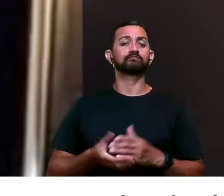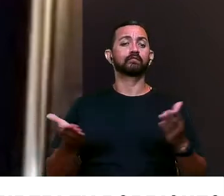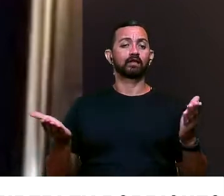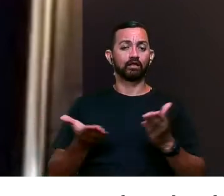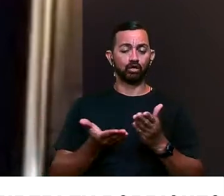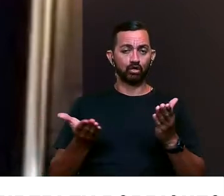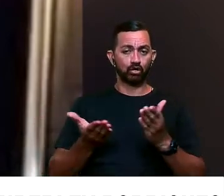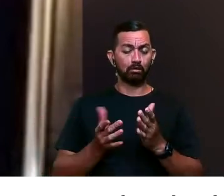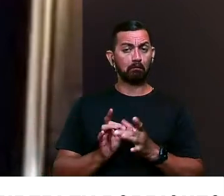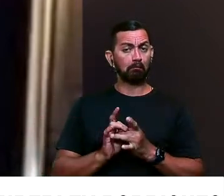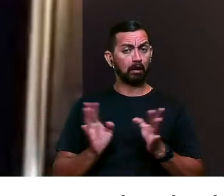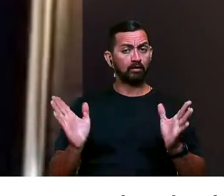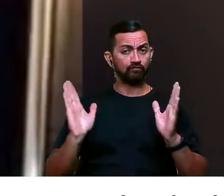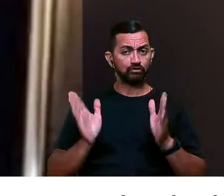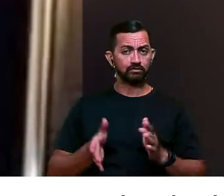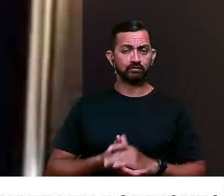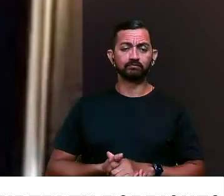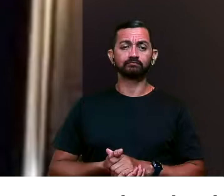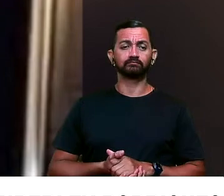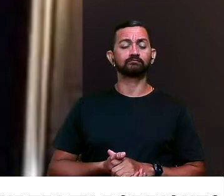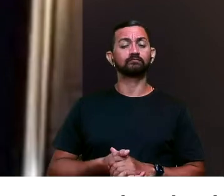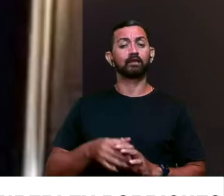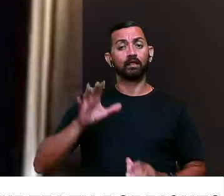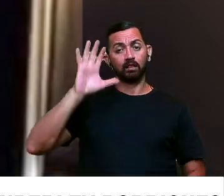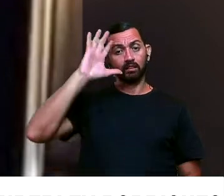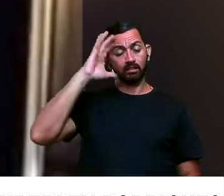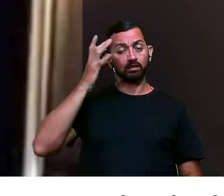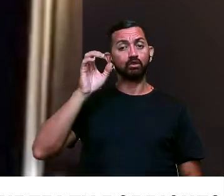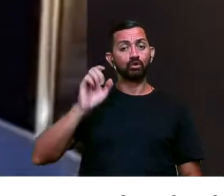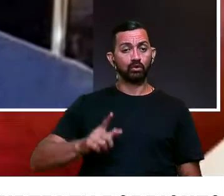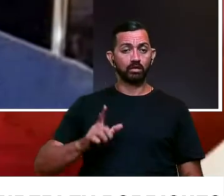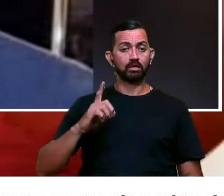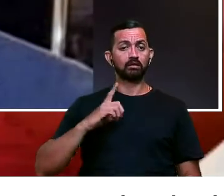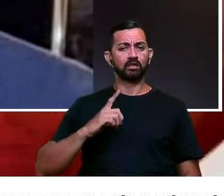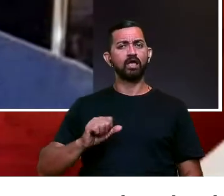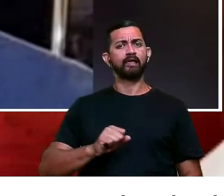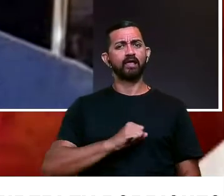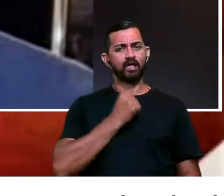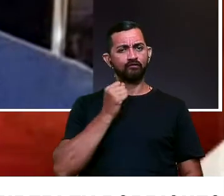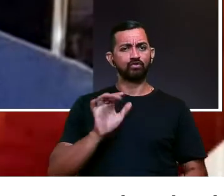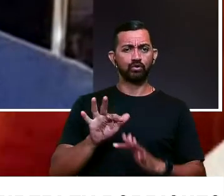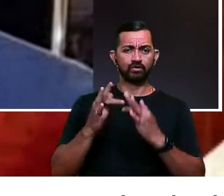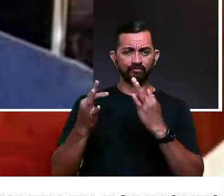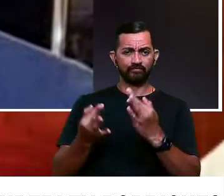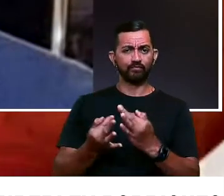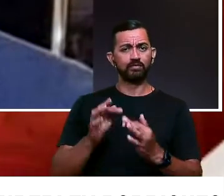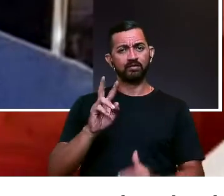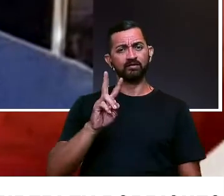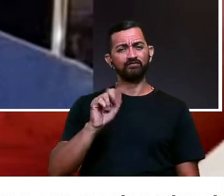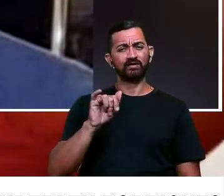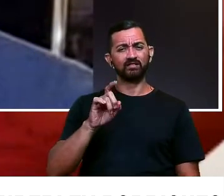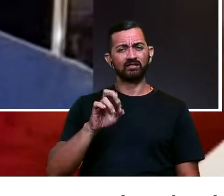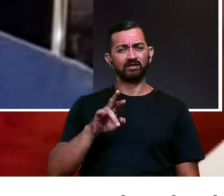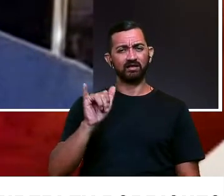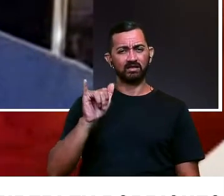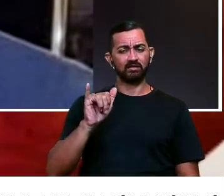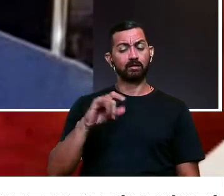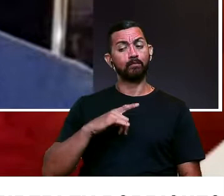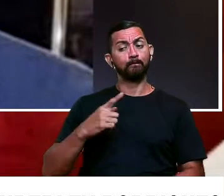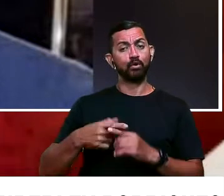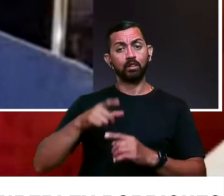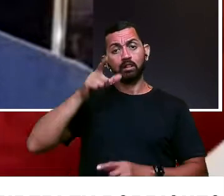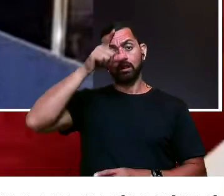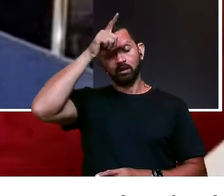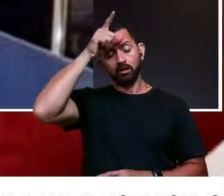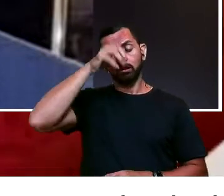verdade, e agora está em liberdade. Essa decisão, ela acabou revoltando, né, a família do Vanderlei Rodrigues, que